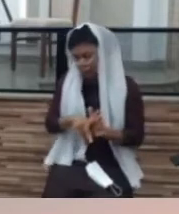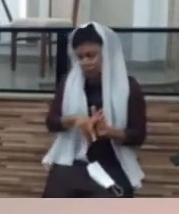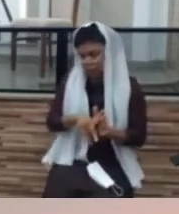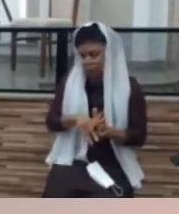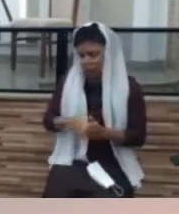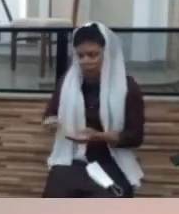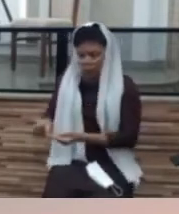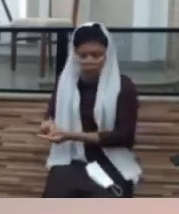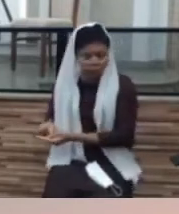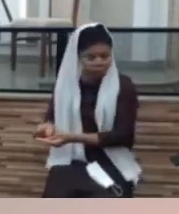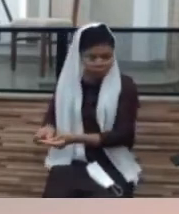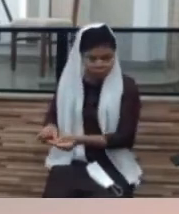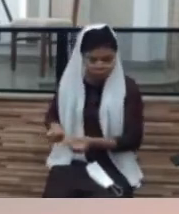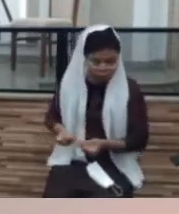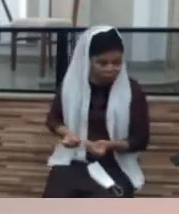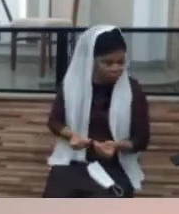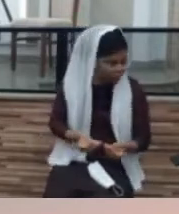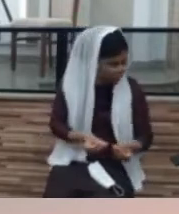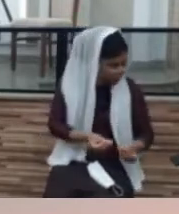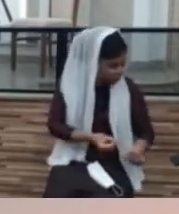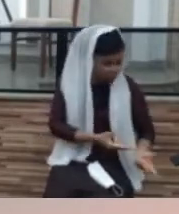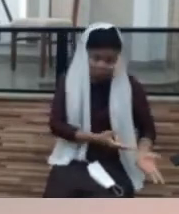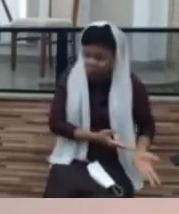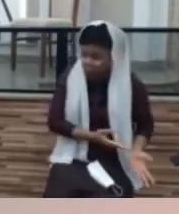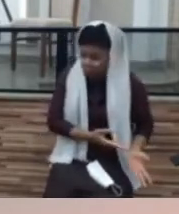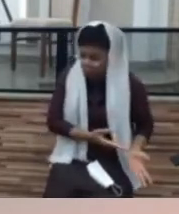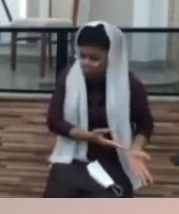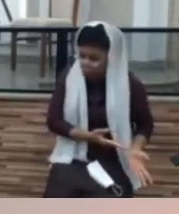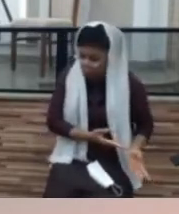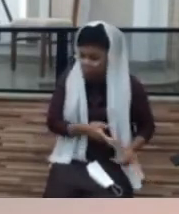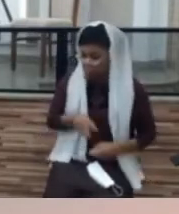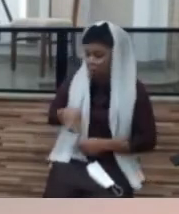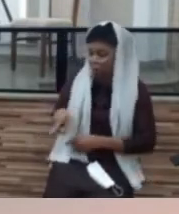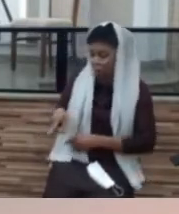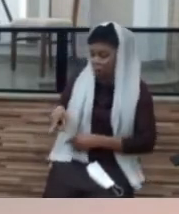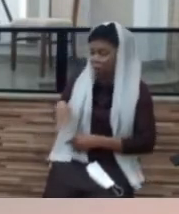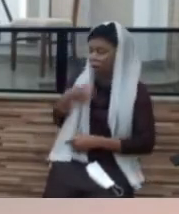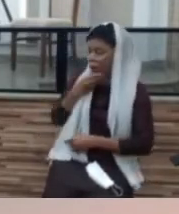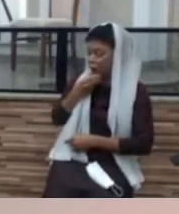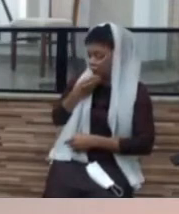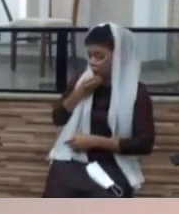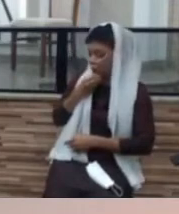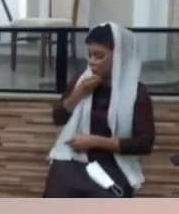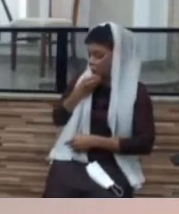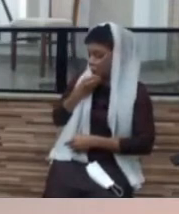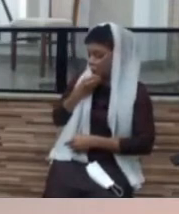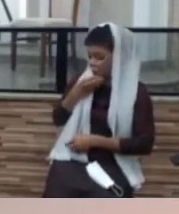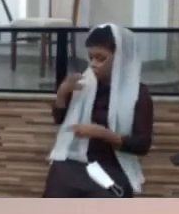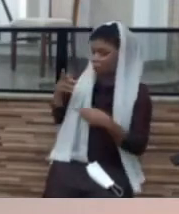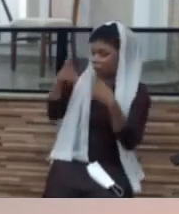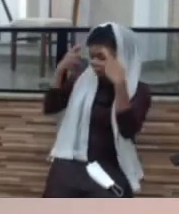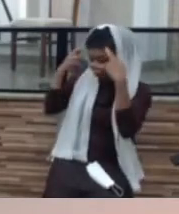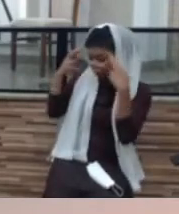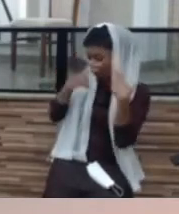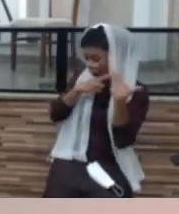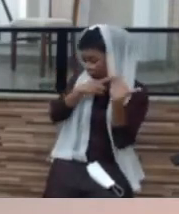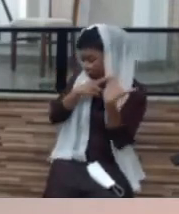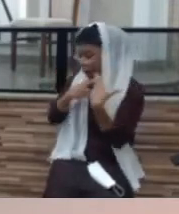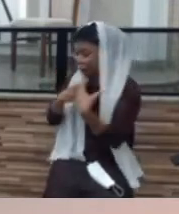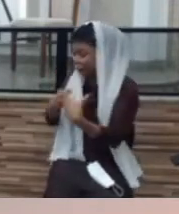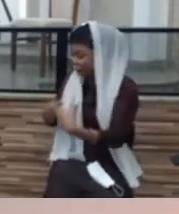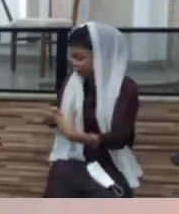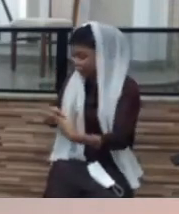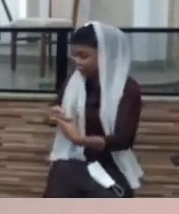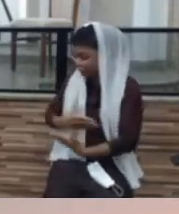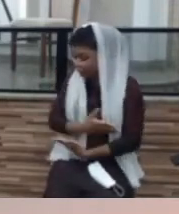cartas para ele, porque ele era um homem, Neemias tinha um cargo de confiança na Pérsia. Viu, irmãos? Grande confiança. E